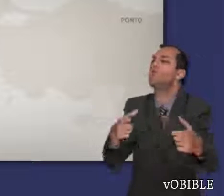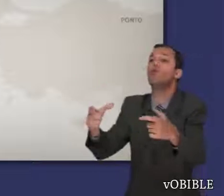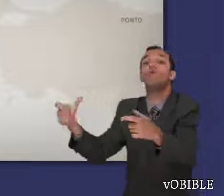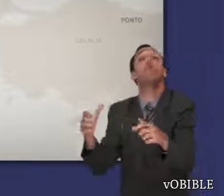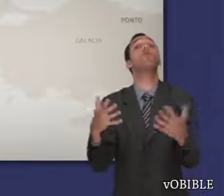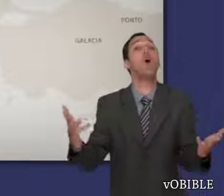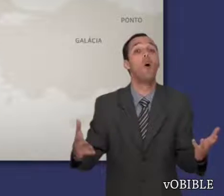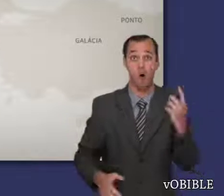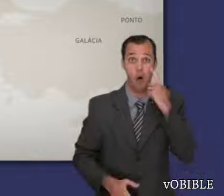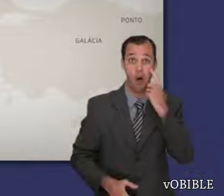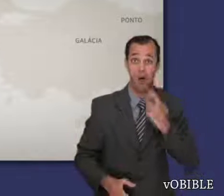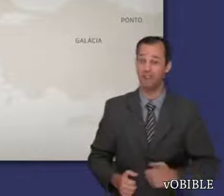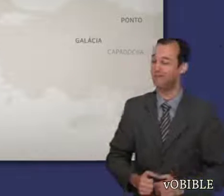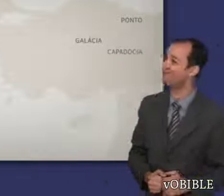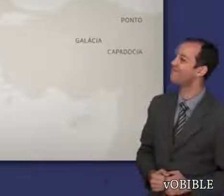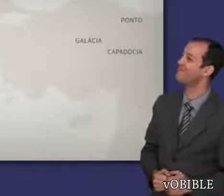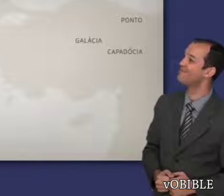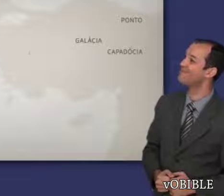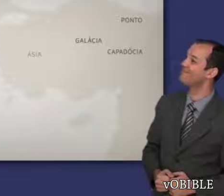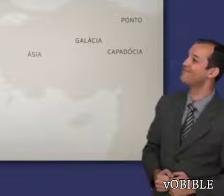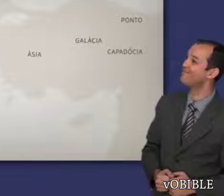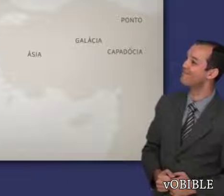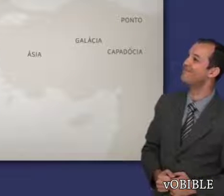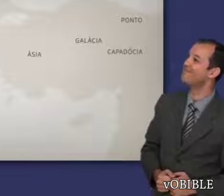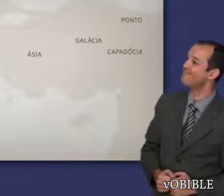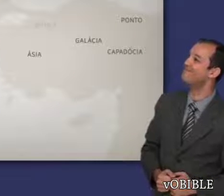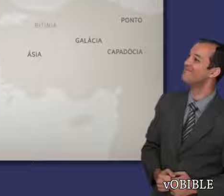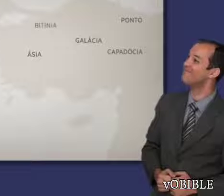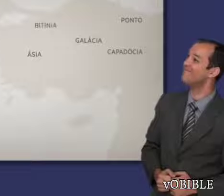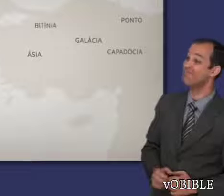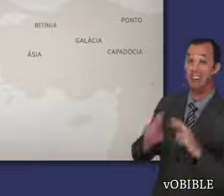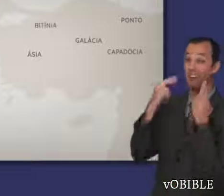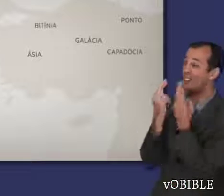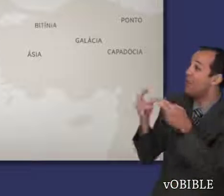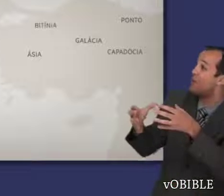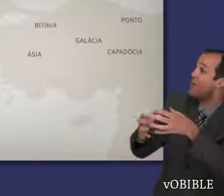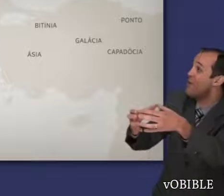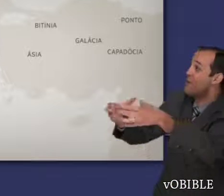Ponto, Galácia, Capadócia, Ásia e Bitínia.